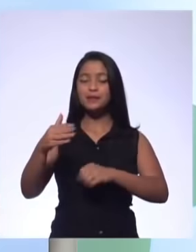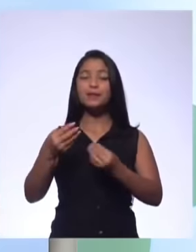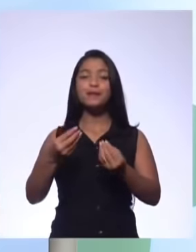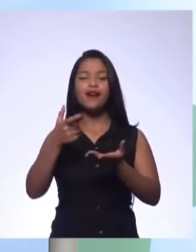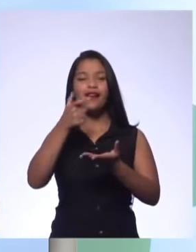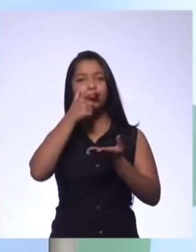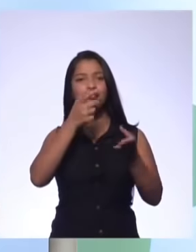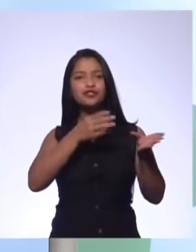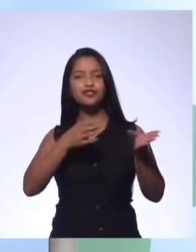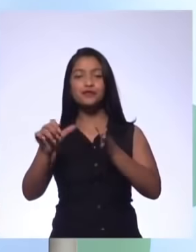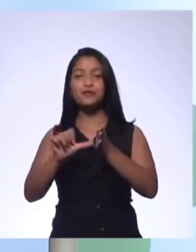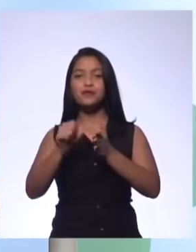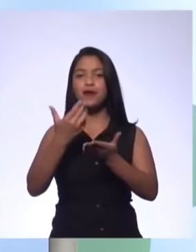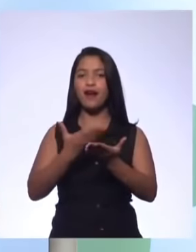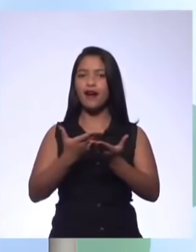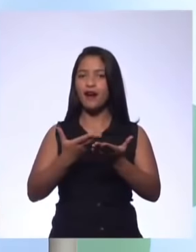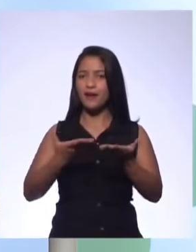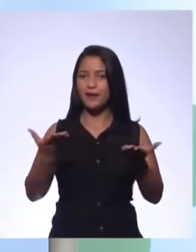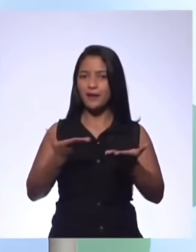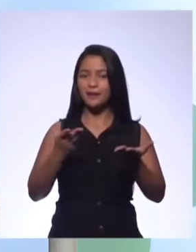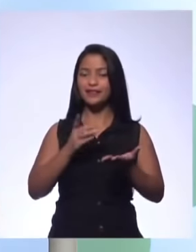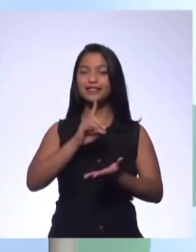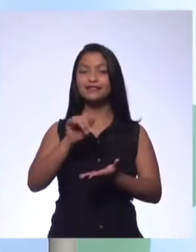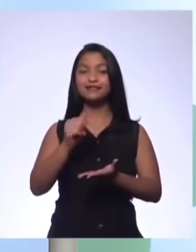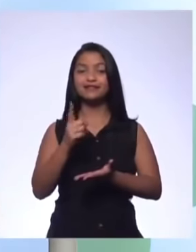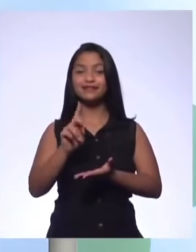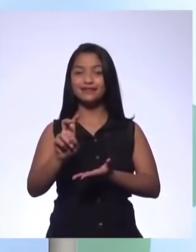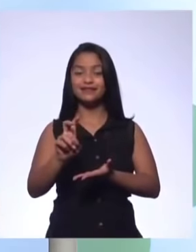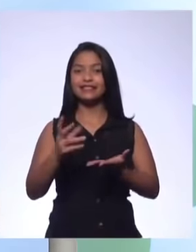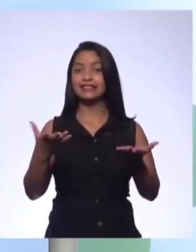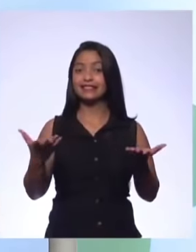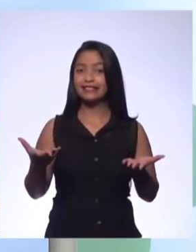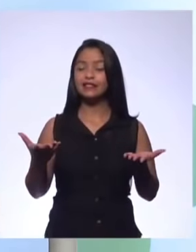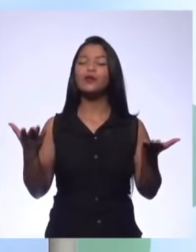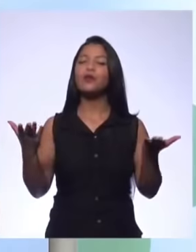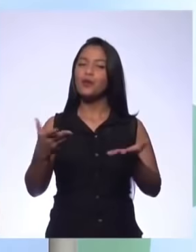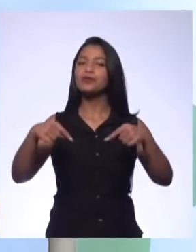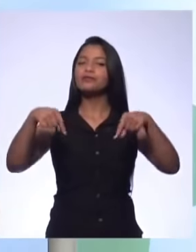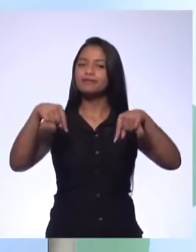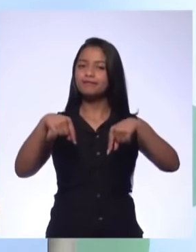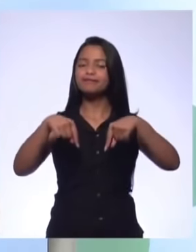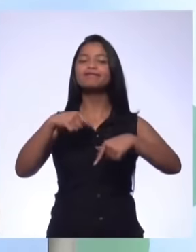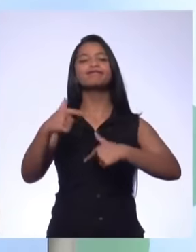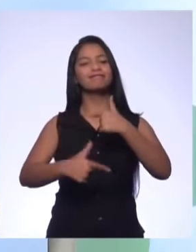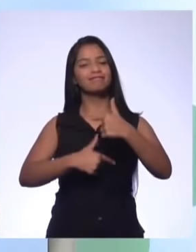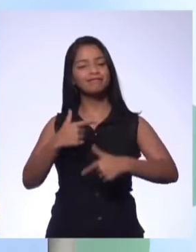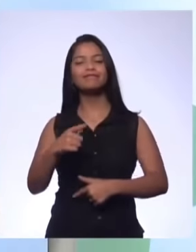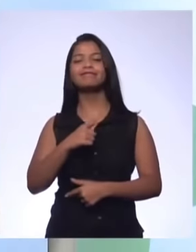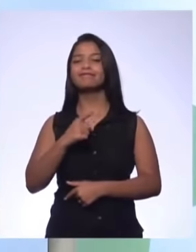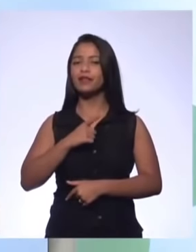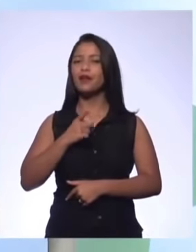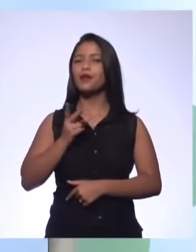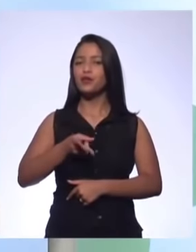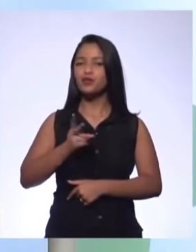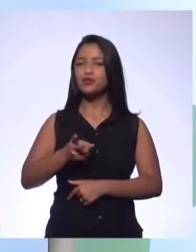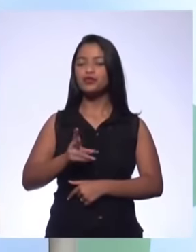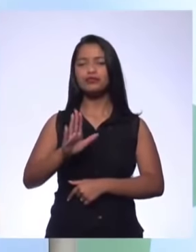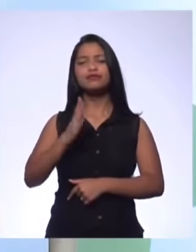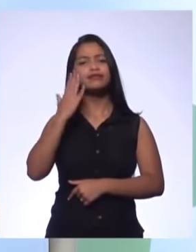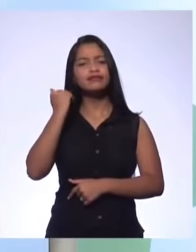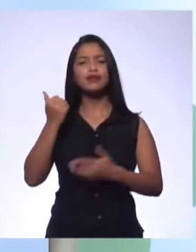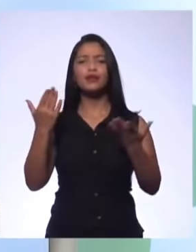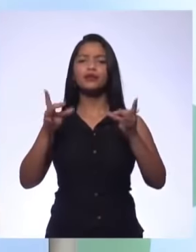dia 15. Hoje é um dia emblemático. Estamos trabalhando aqui no Dia dos Professores. Há quem diga